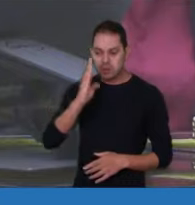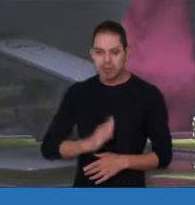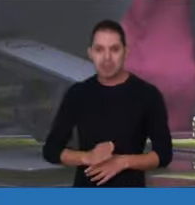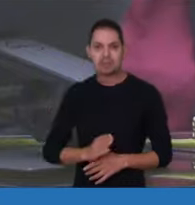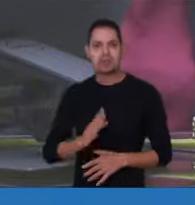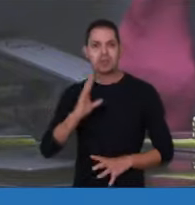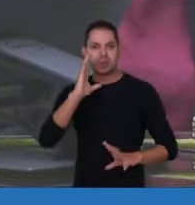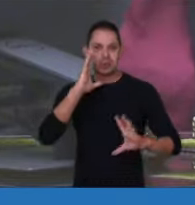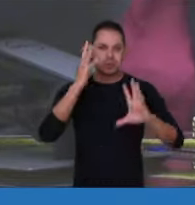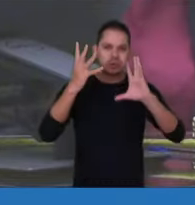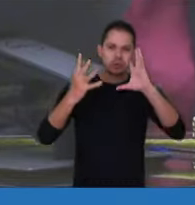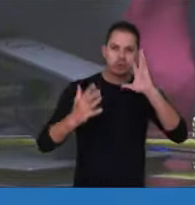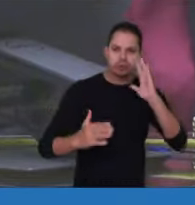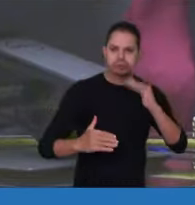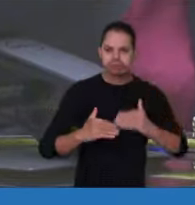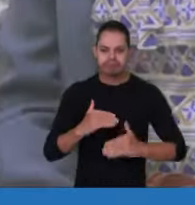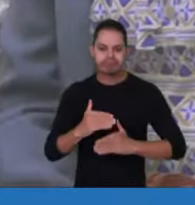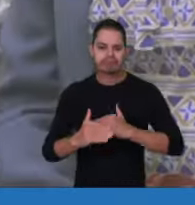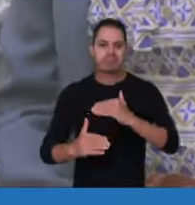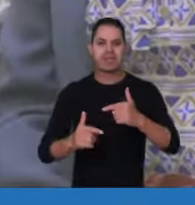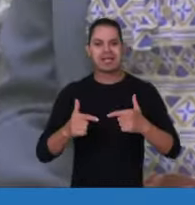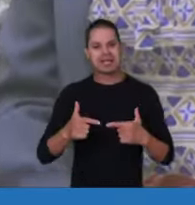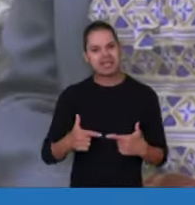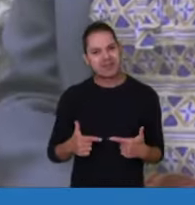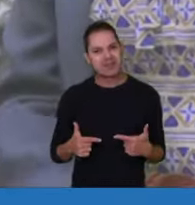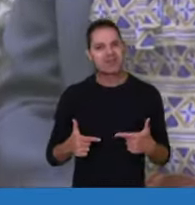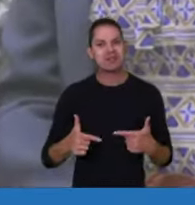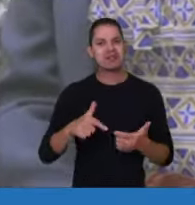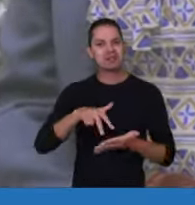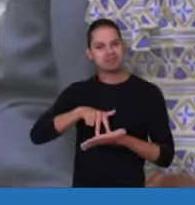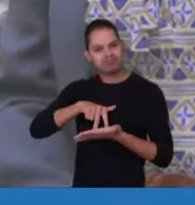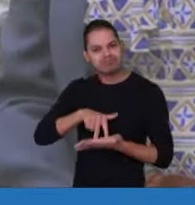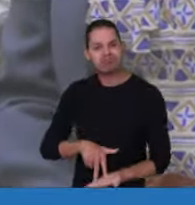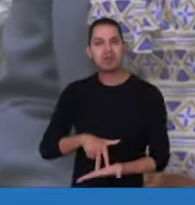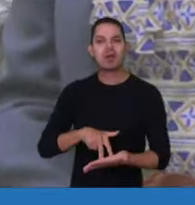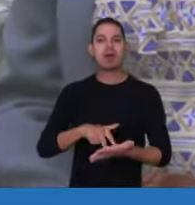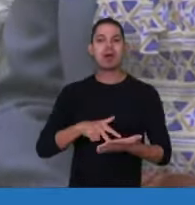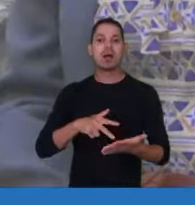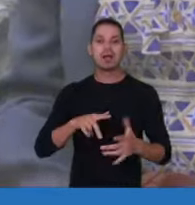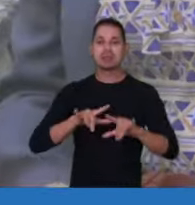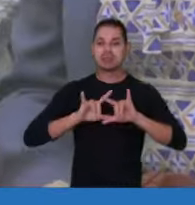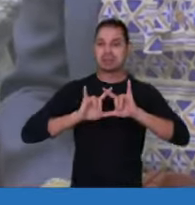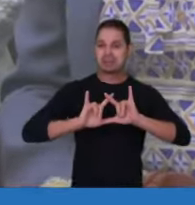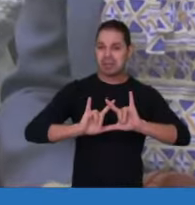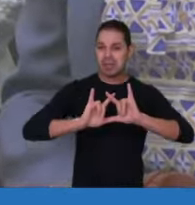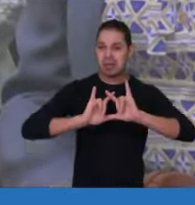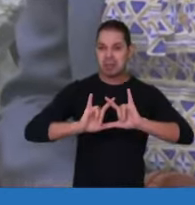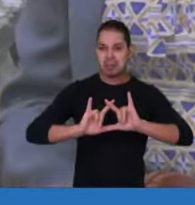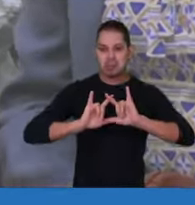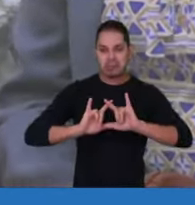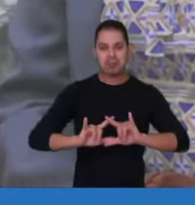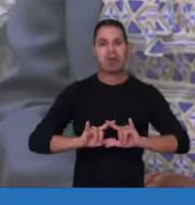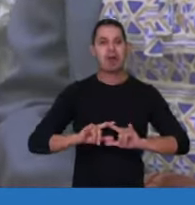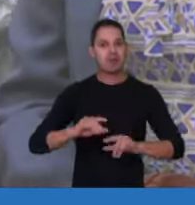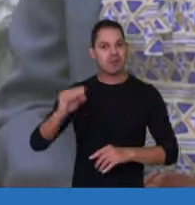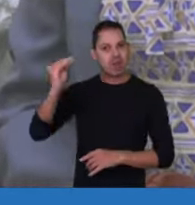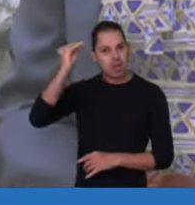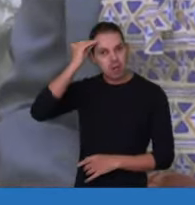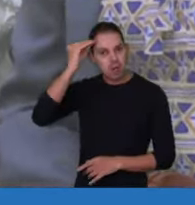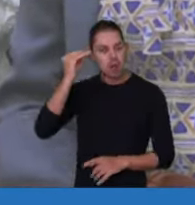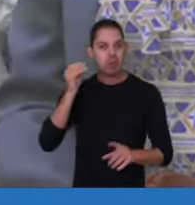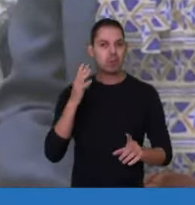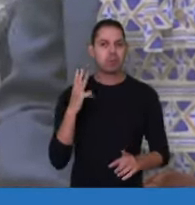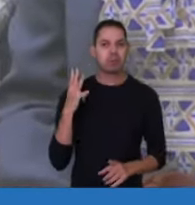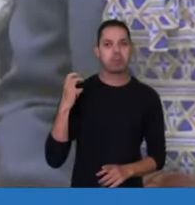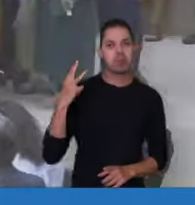necessários para enfrentar contundentemente essa máfia que levou à execução de Marielle Franco e Anderson,